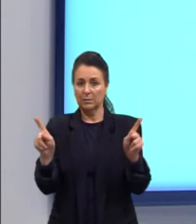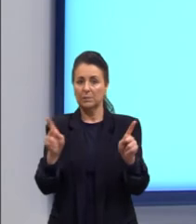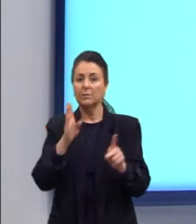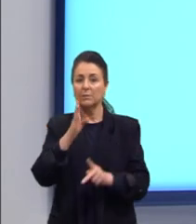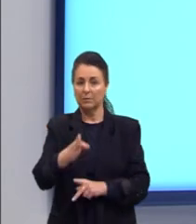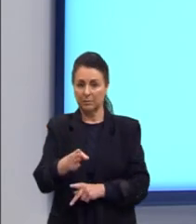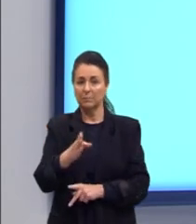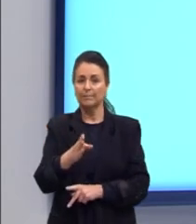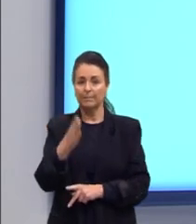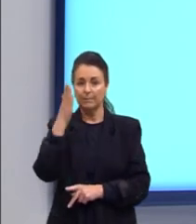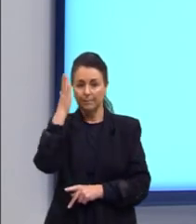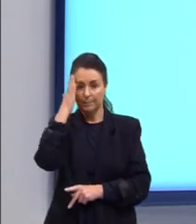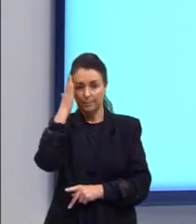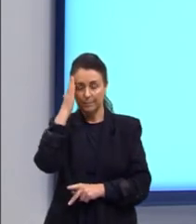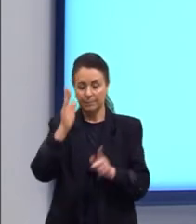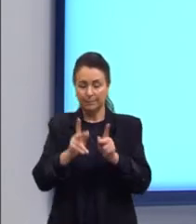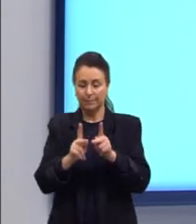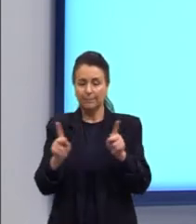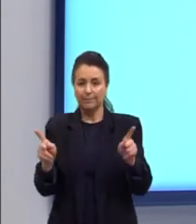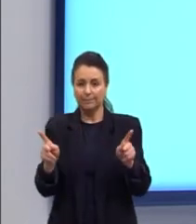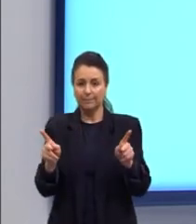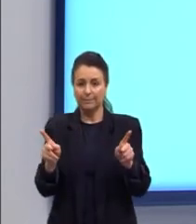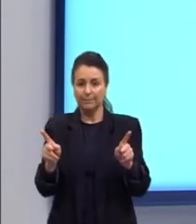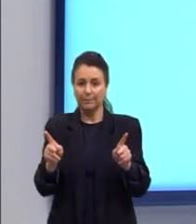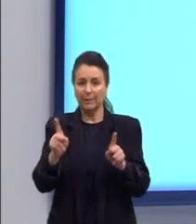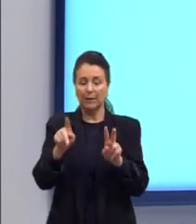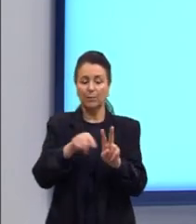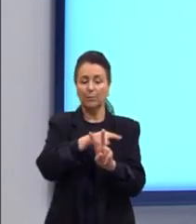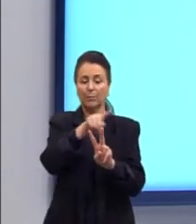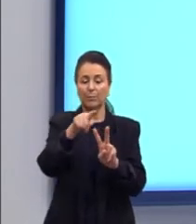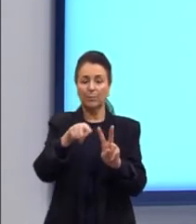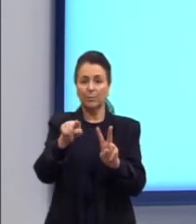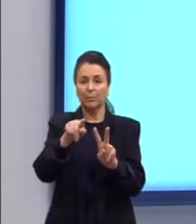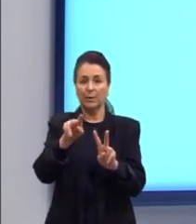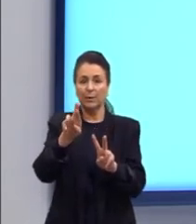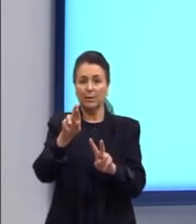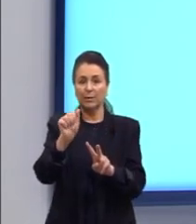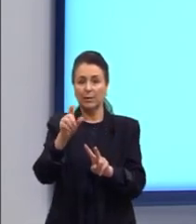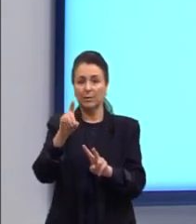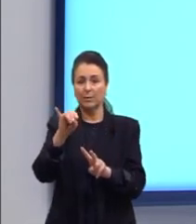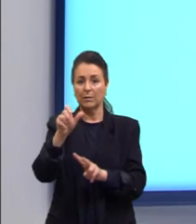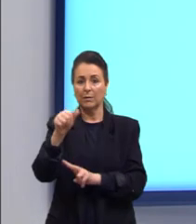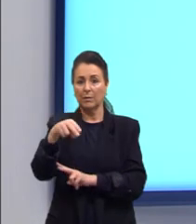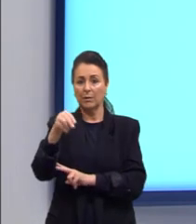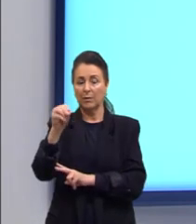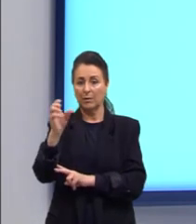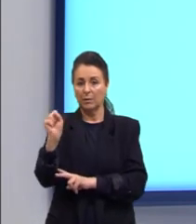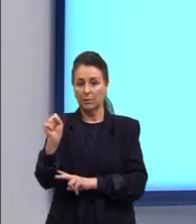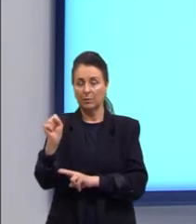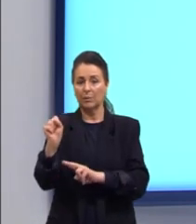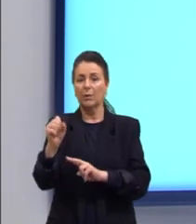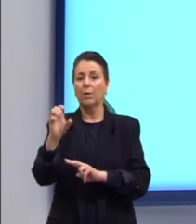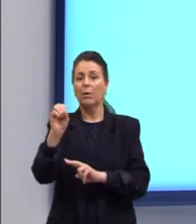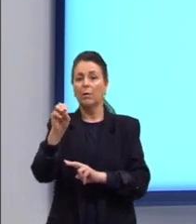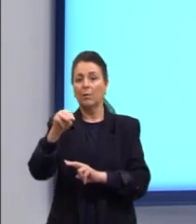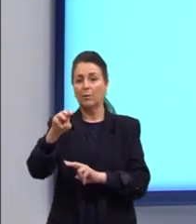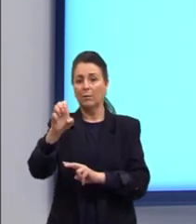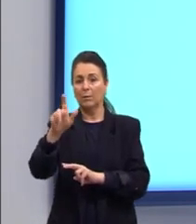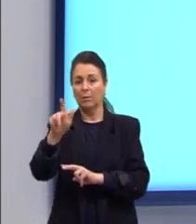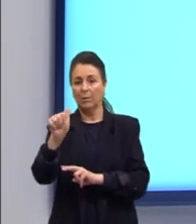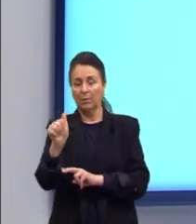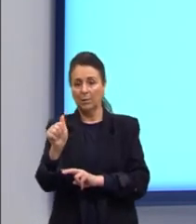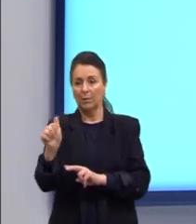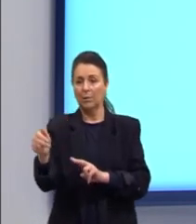determinamos porque o período nós vimos que é de Pi radianos então nós teríamos que Ômega é igual a Dois pi